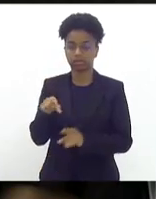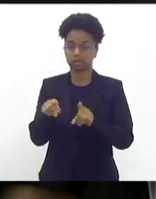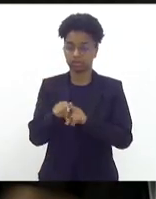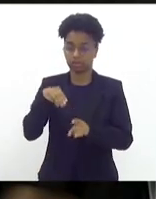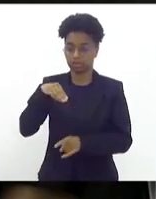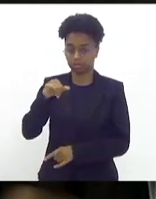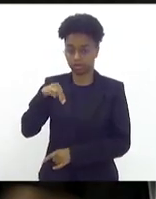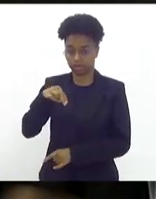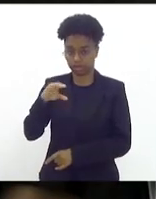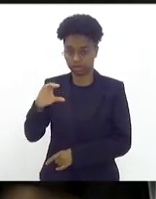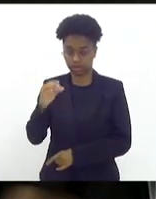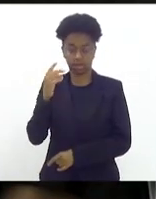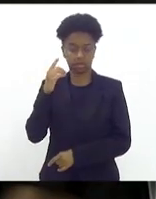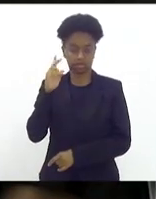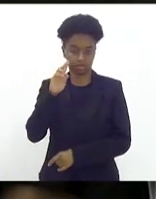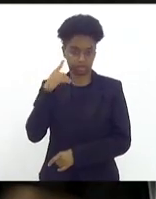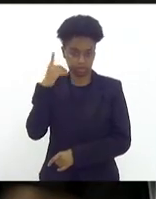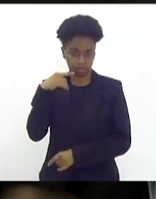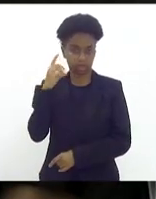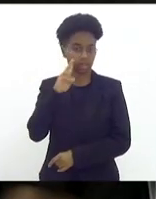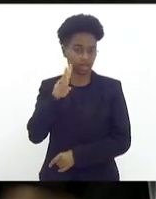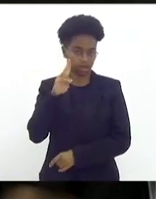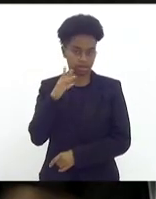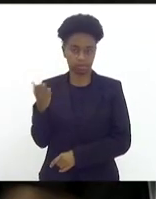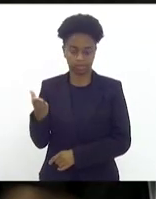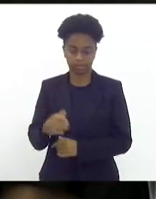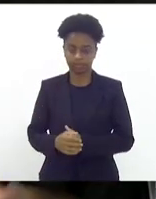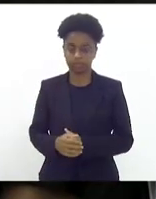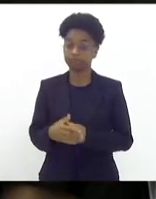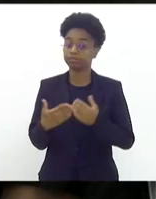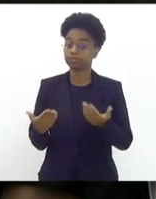lembra disso, né? Eu acho que